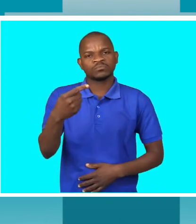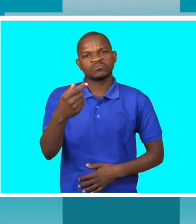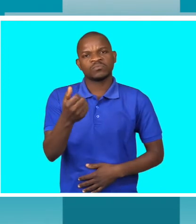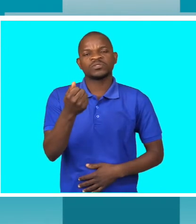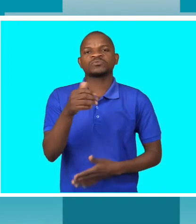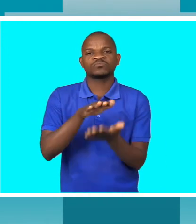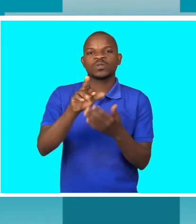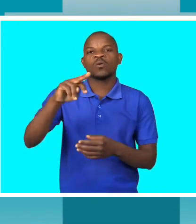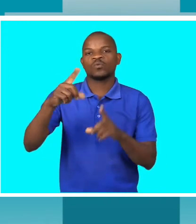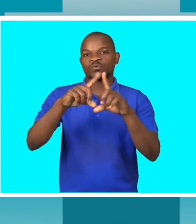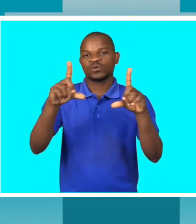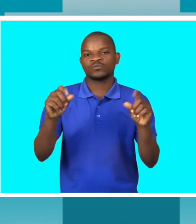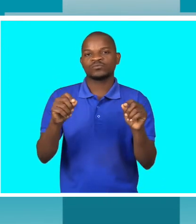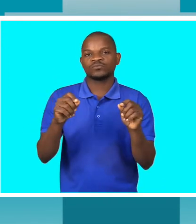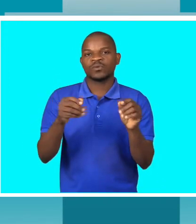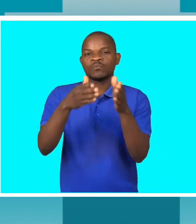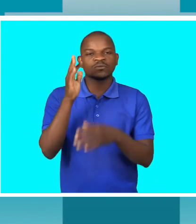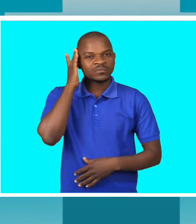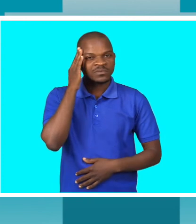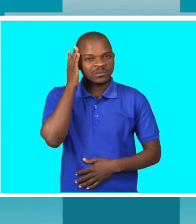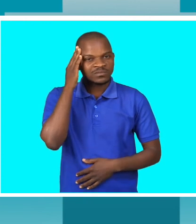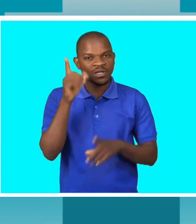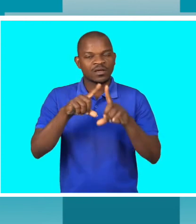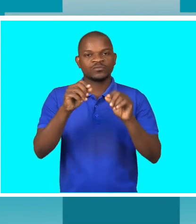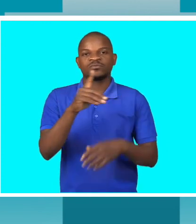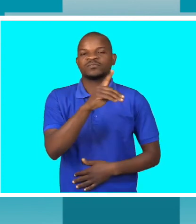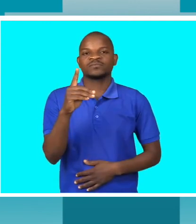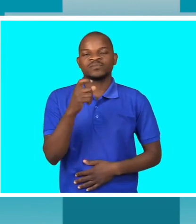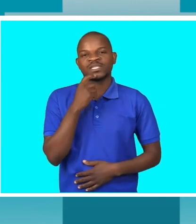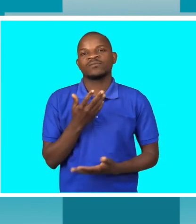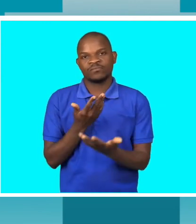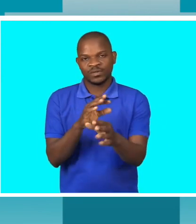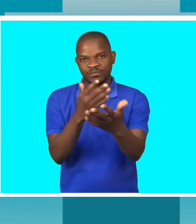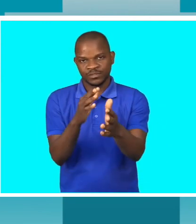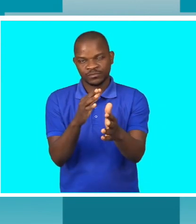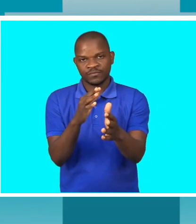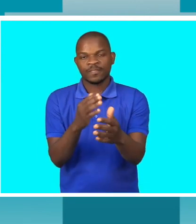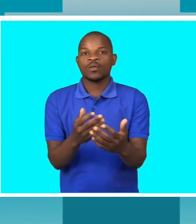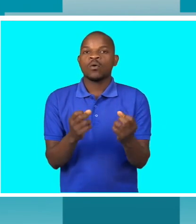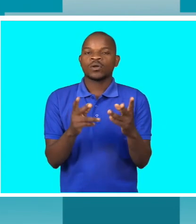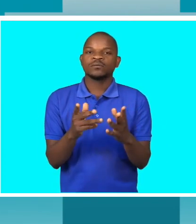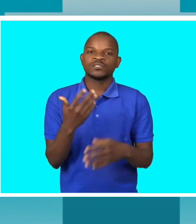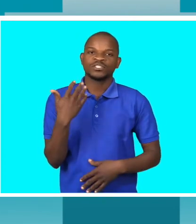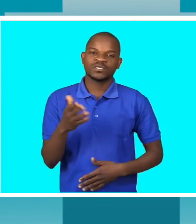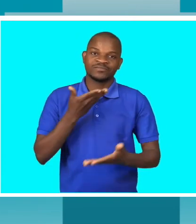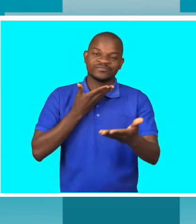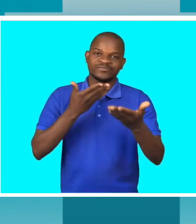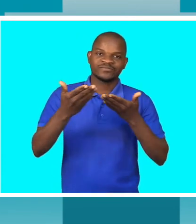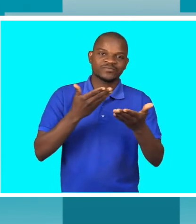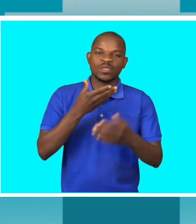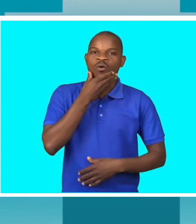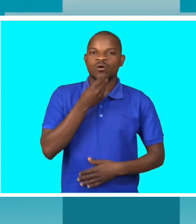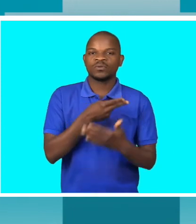trazendo a questão estamos a conversa com o Ricardo Morense que ele é advogado e